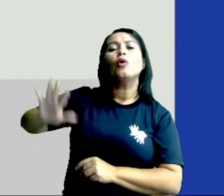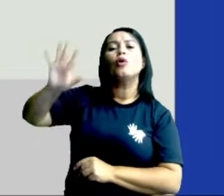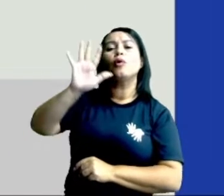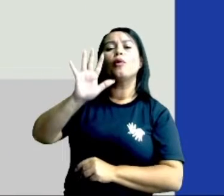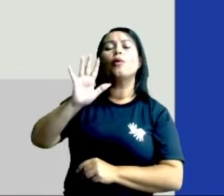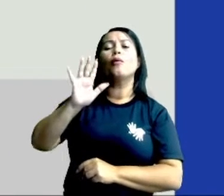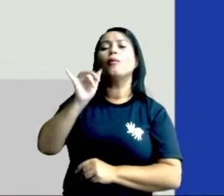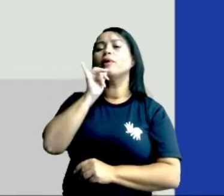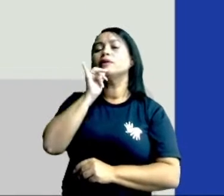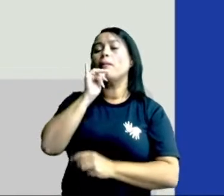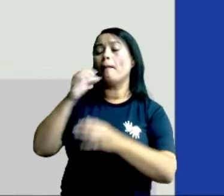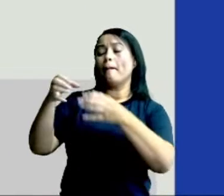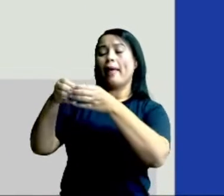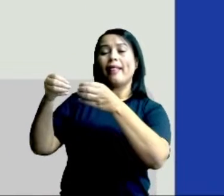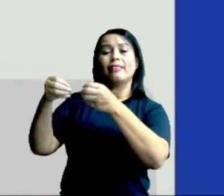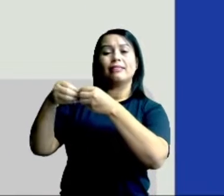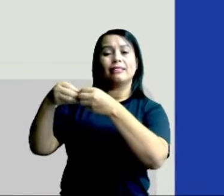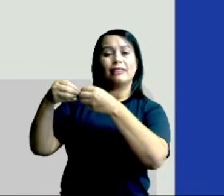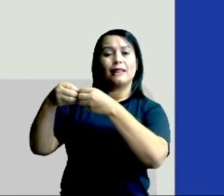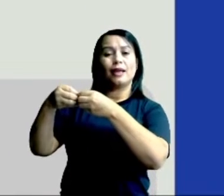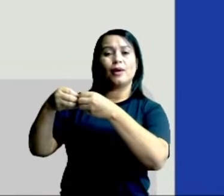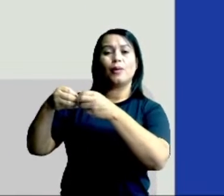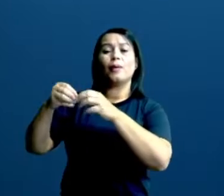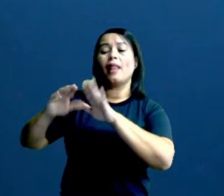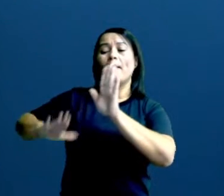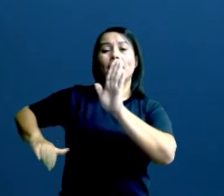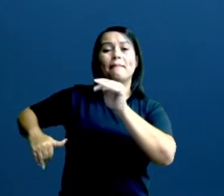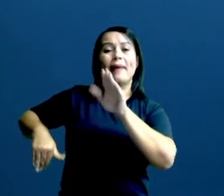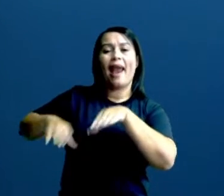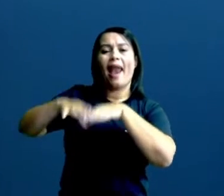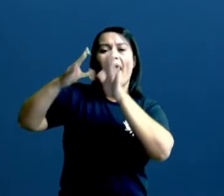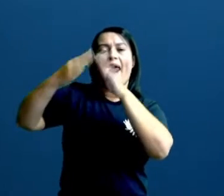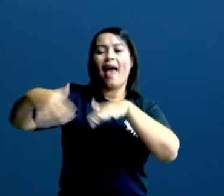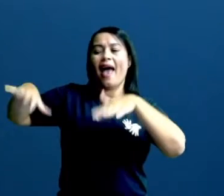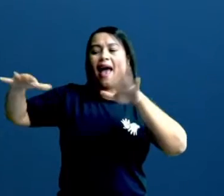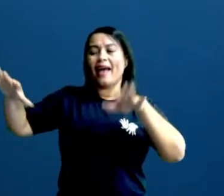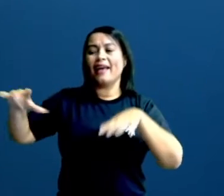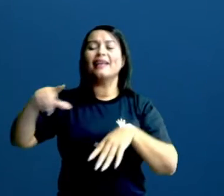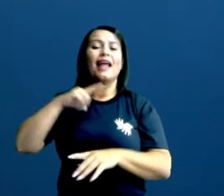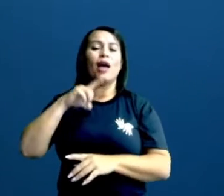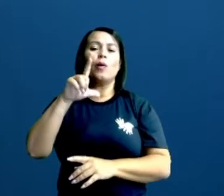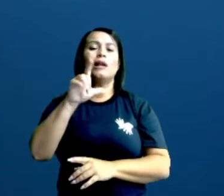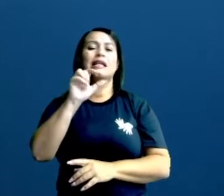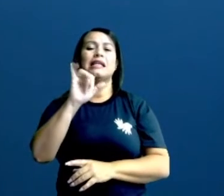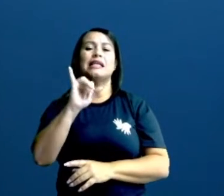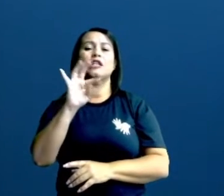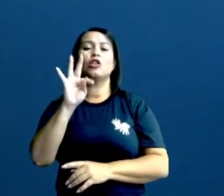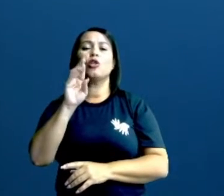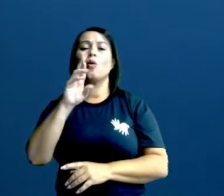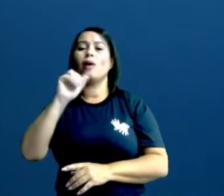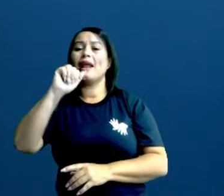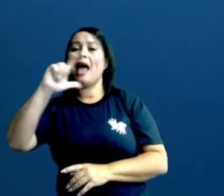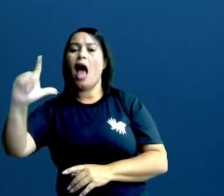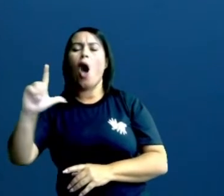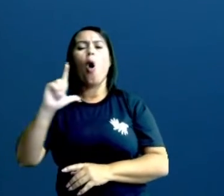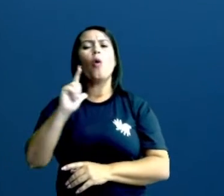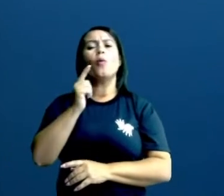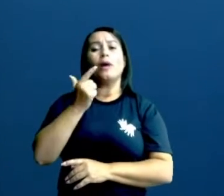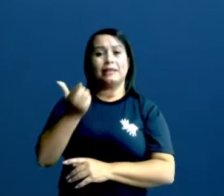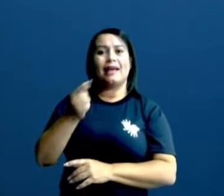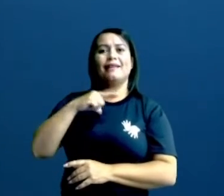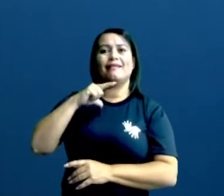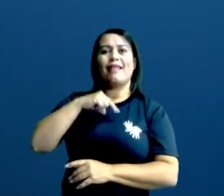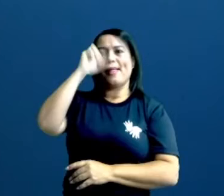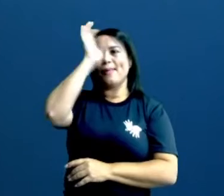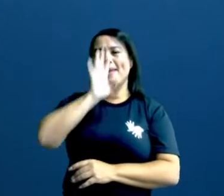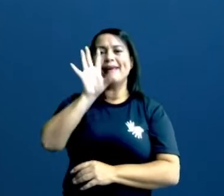nosso litoral, certo? A questão aqui, ó, o litoral que a gente tem brasileiro, vai ser justamente onde a